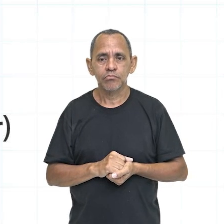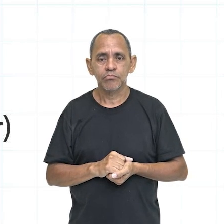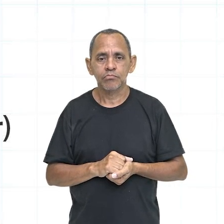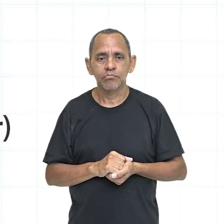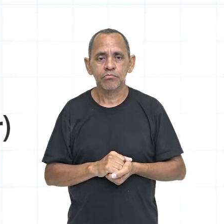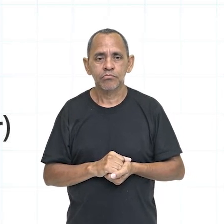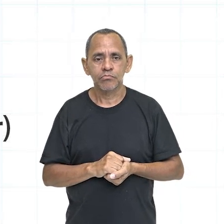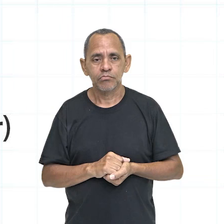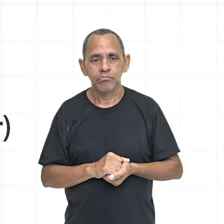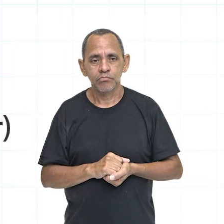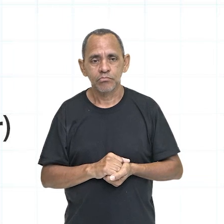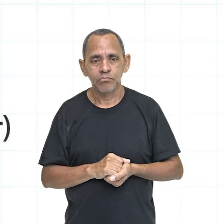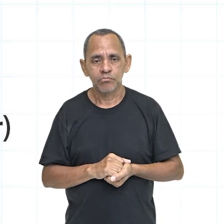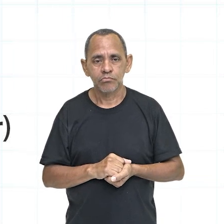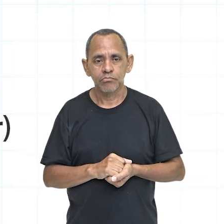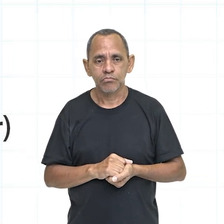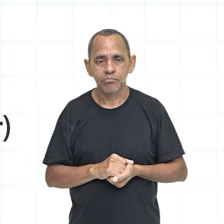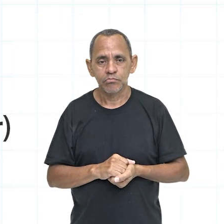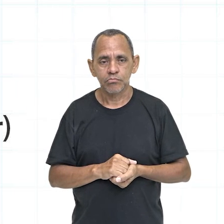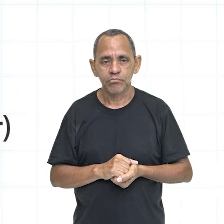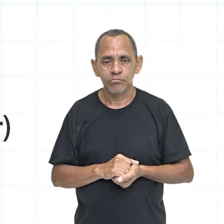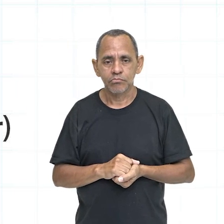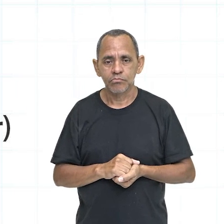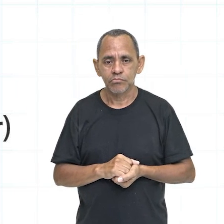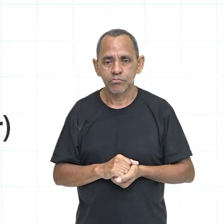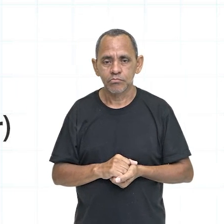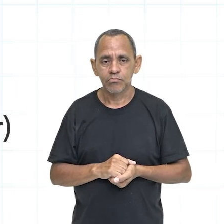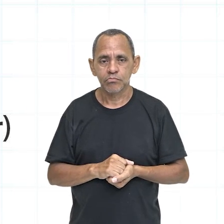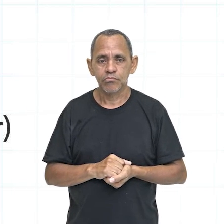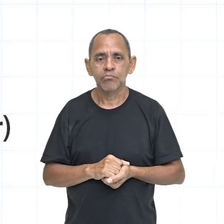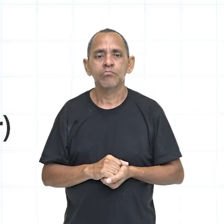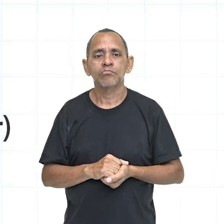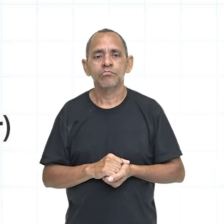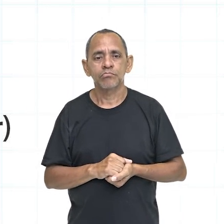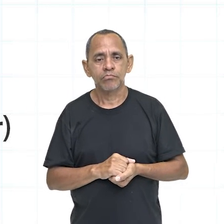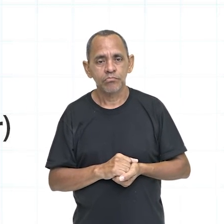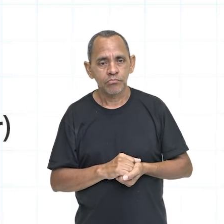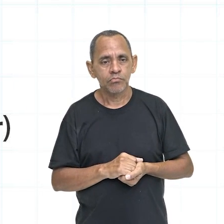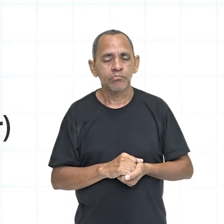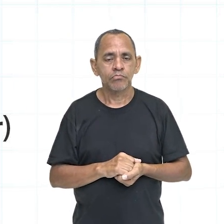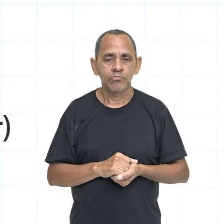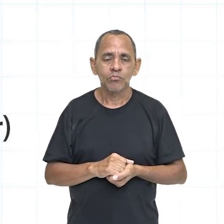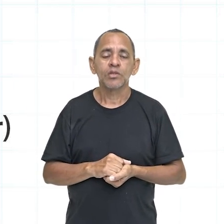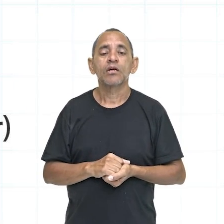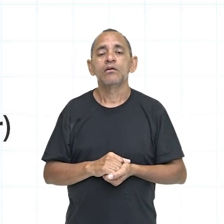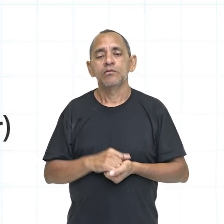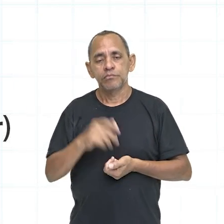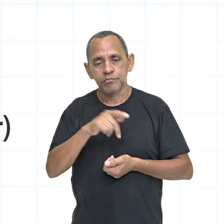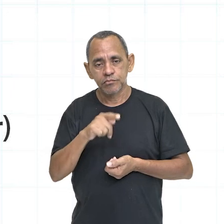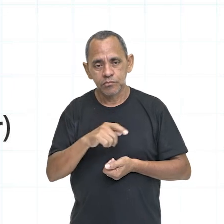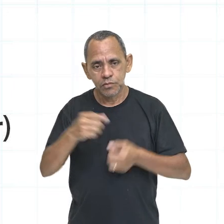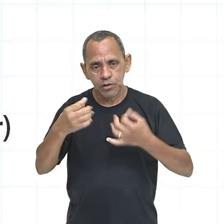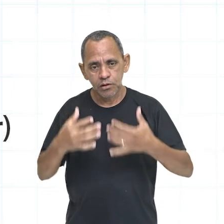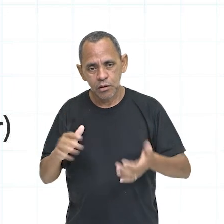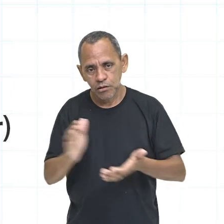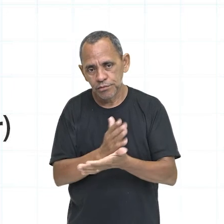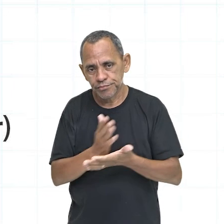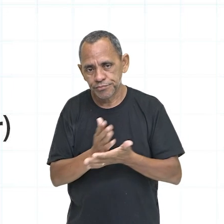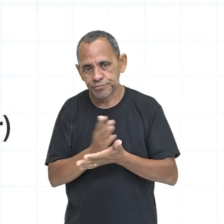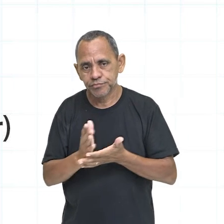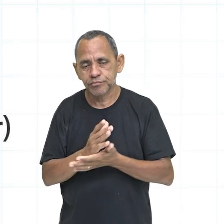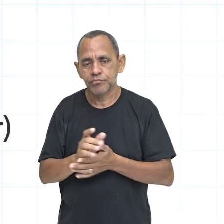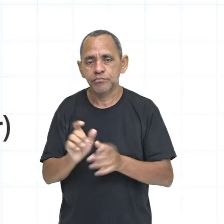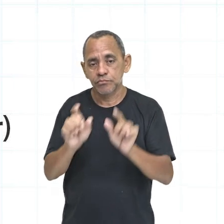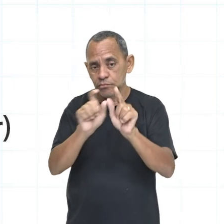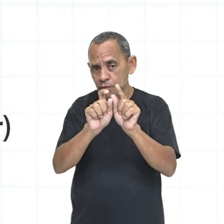enter, entered e significado entrar. To swim, no presente, o passado